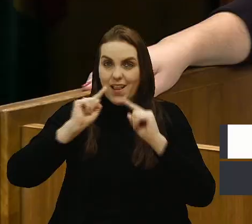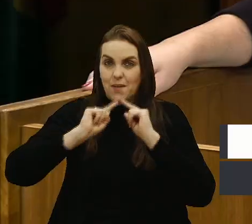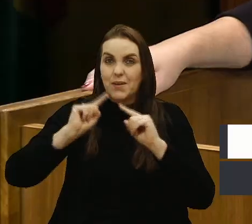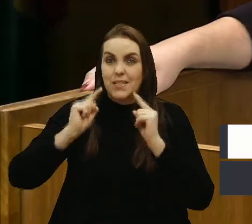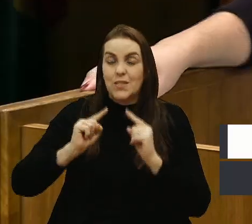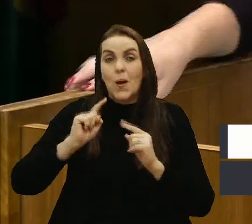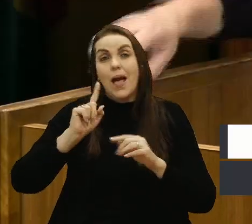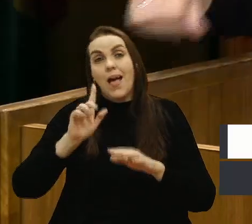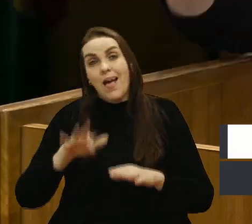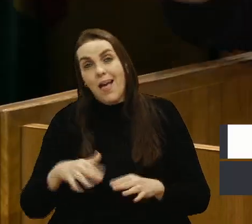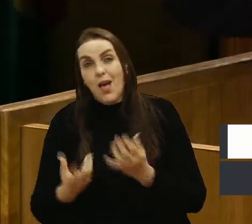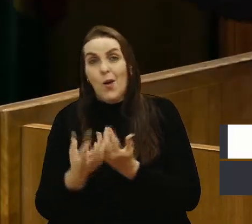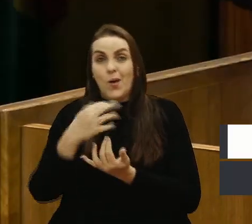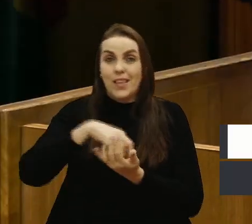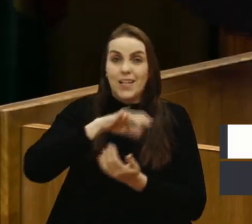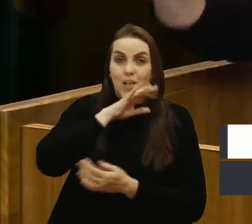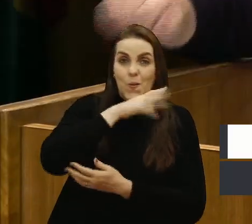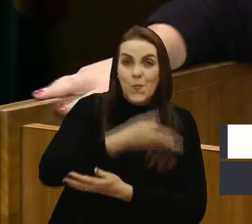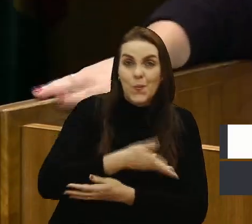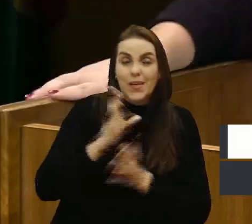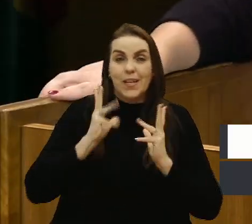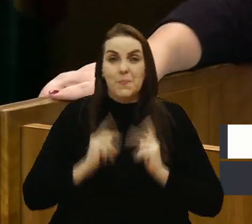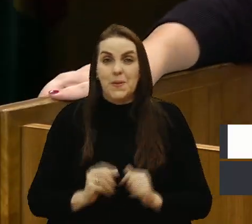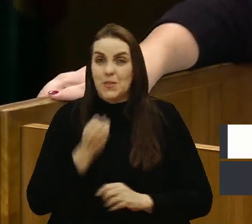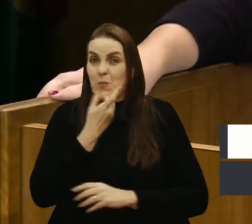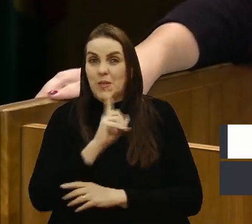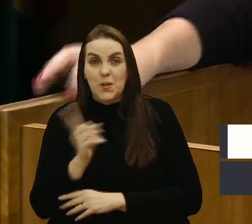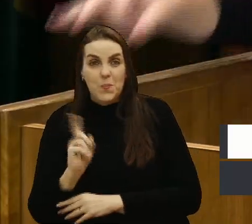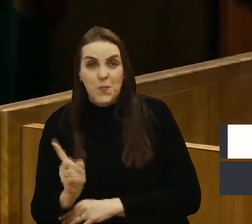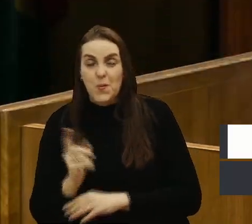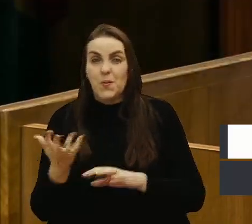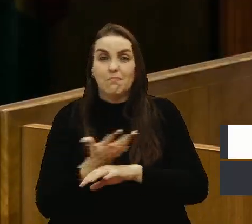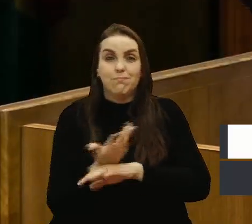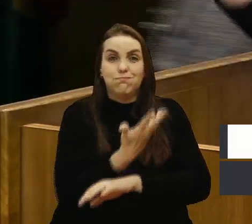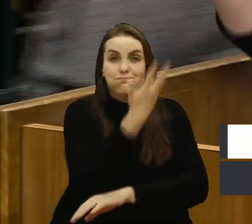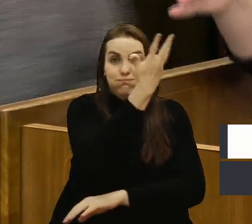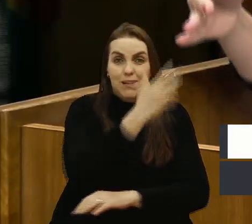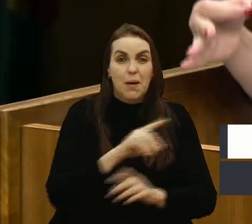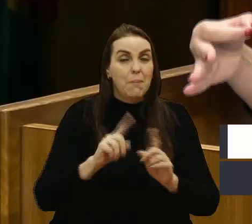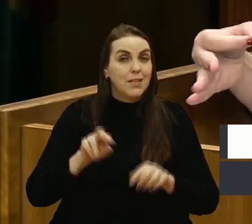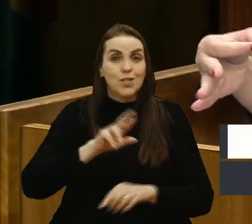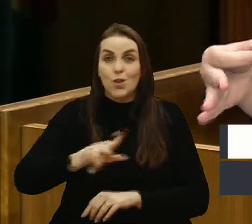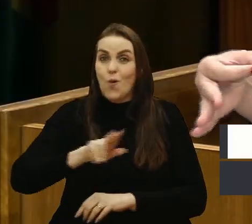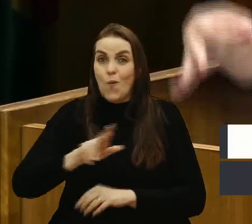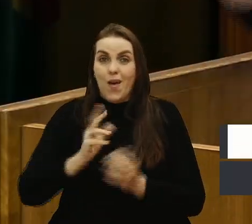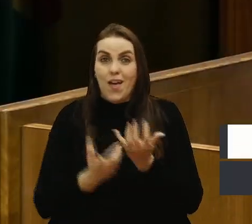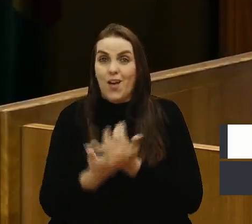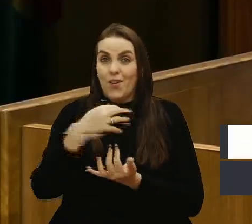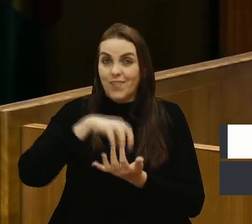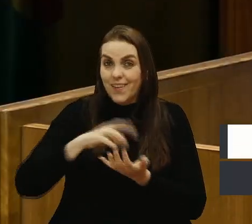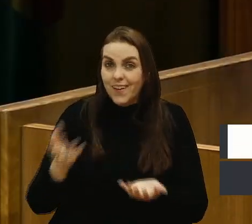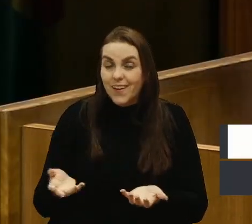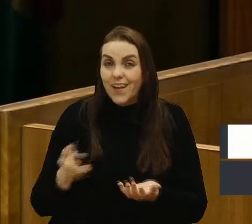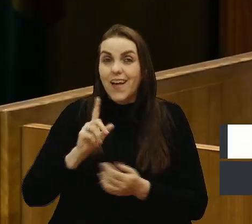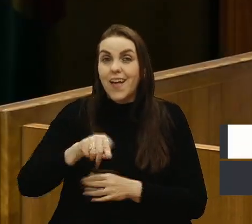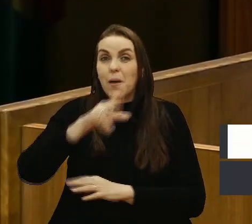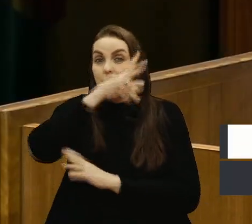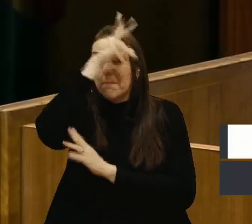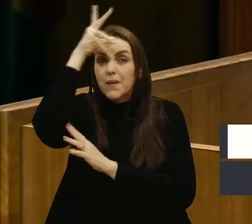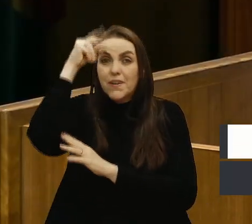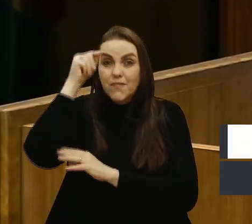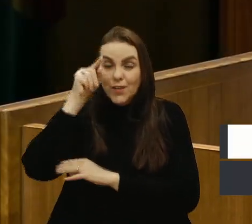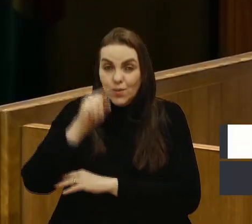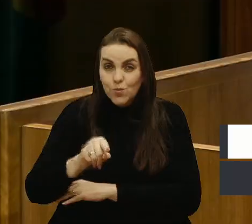a Codeca tá ruim, a limpeza não tá boa, o mato tá alto. Mas não é a Codeca, gente, é a prefeitura